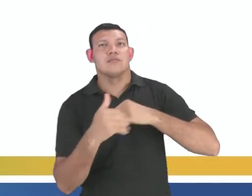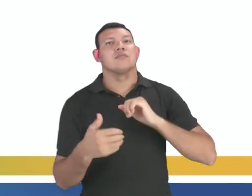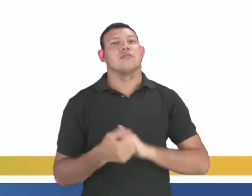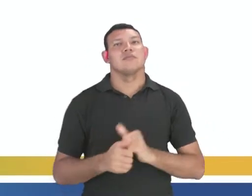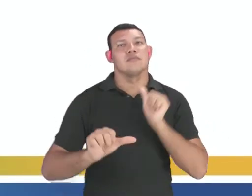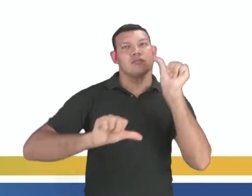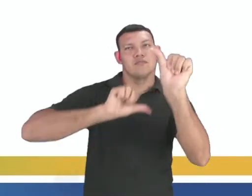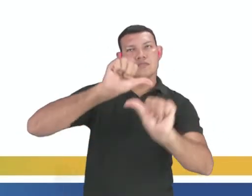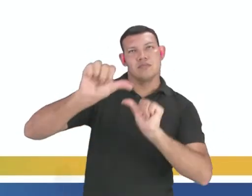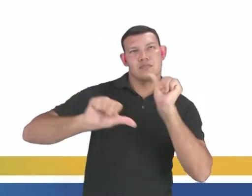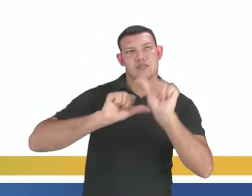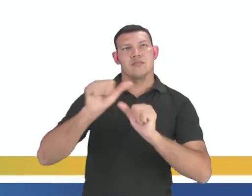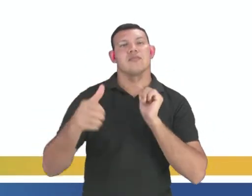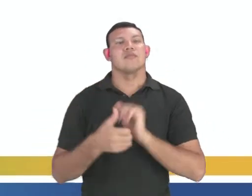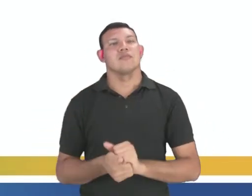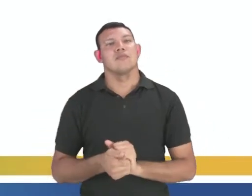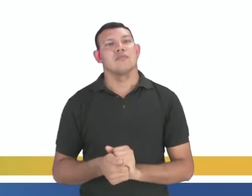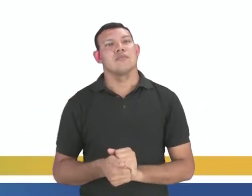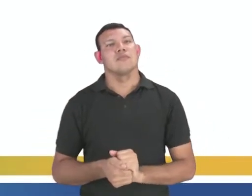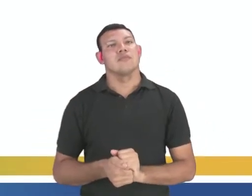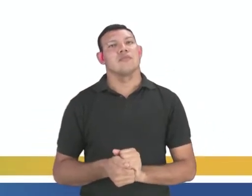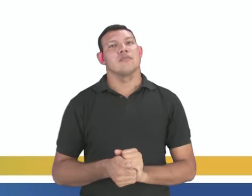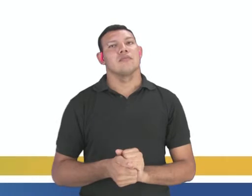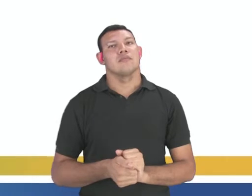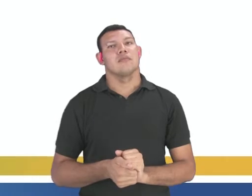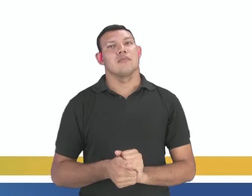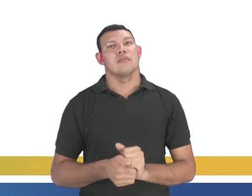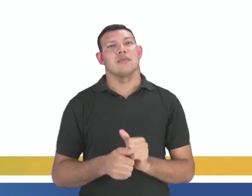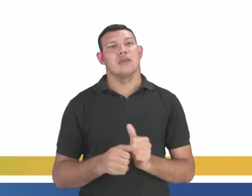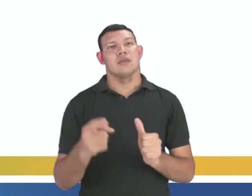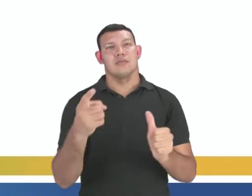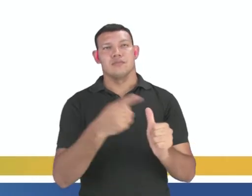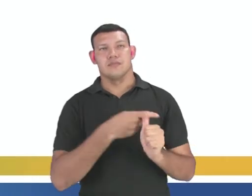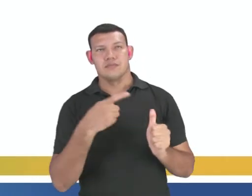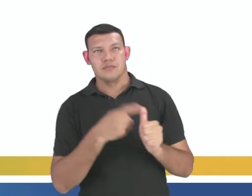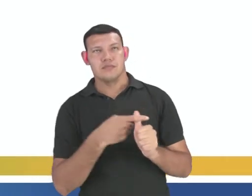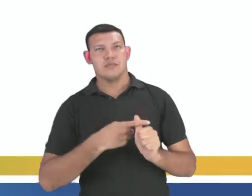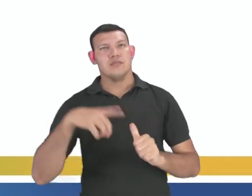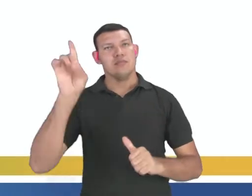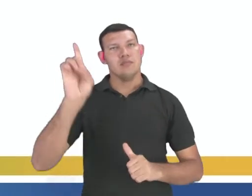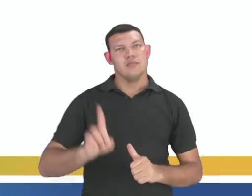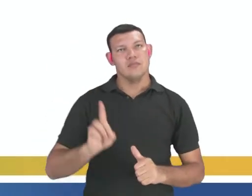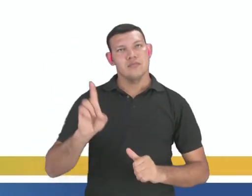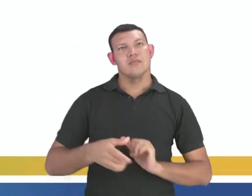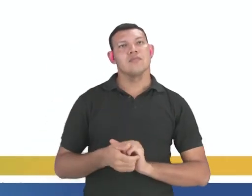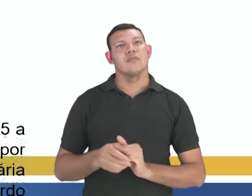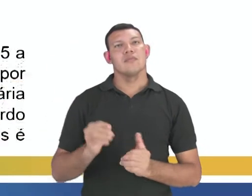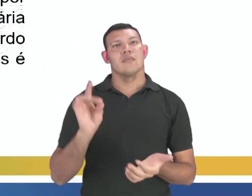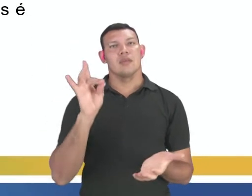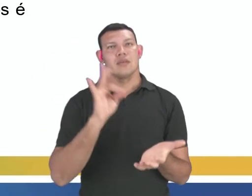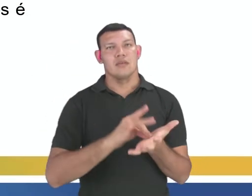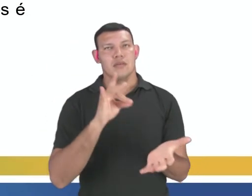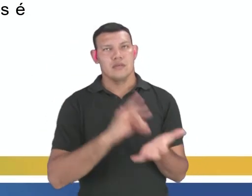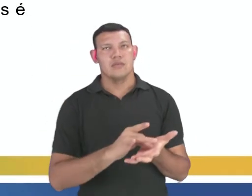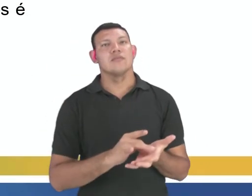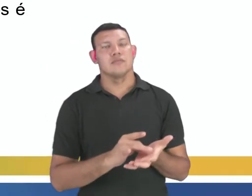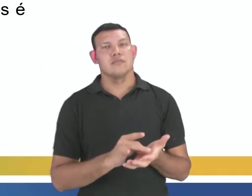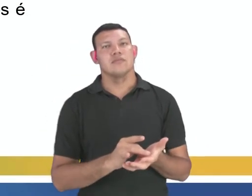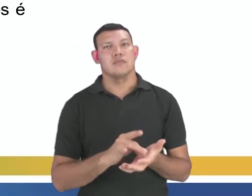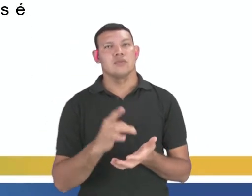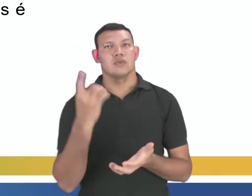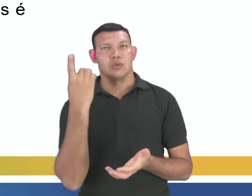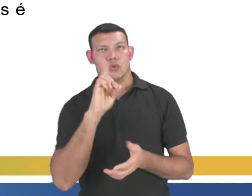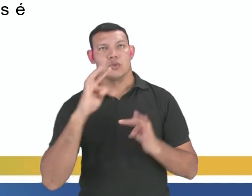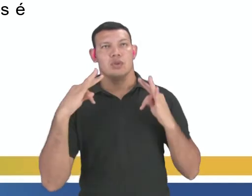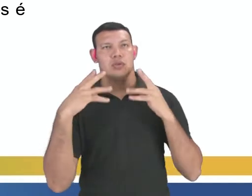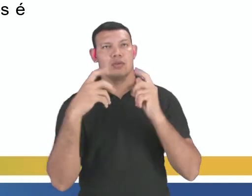sobretudo, transformadora, para que o exercício pleno dos deveres e direitos seja de fato uma conquista de todos. Segundo